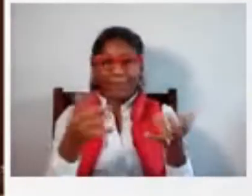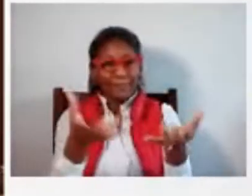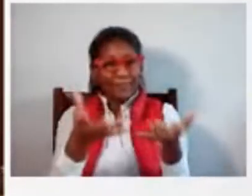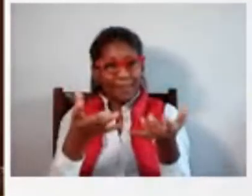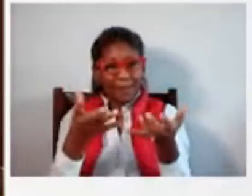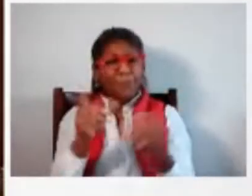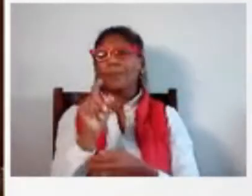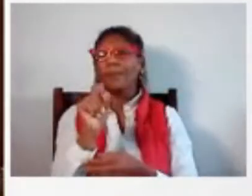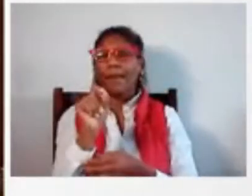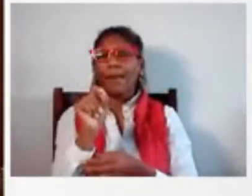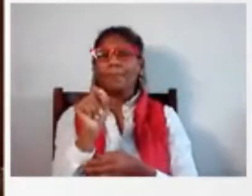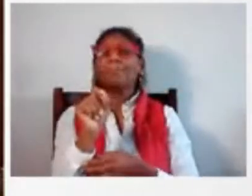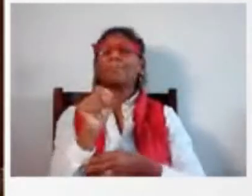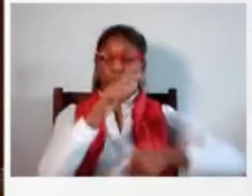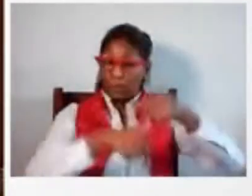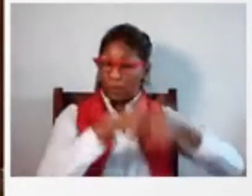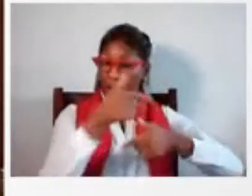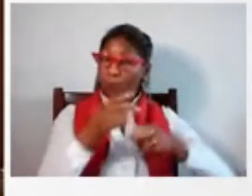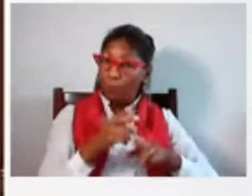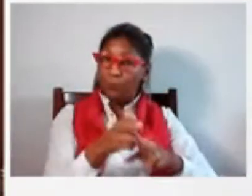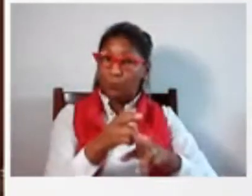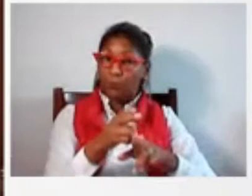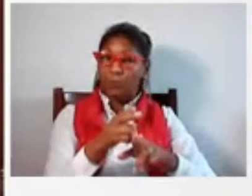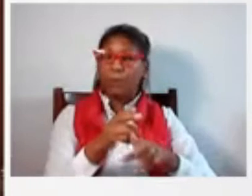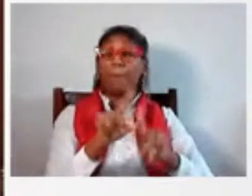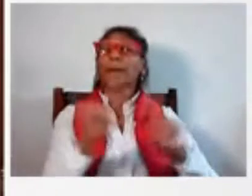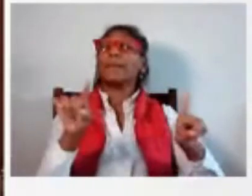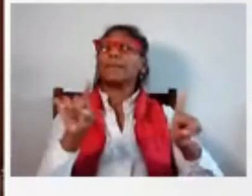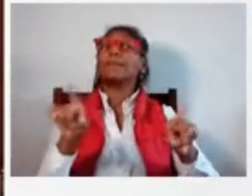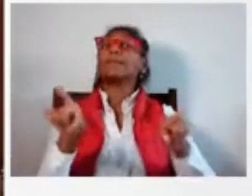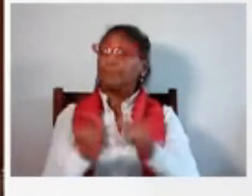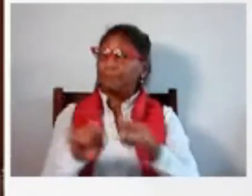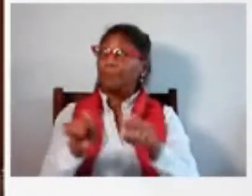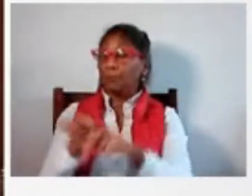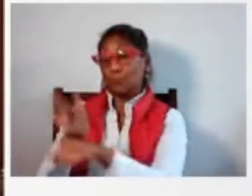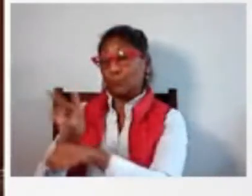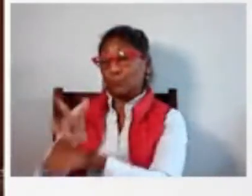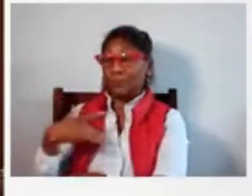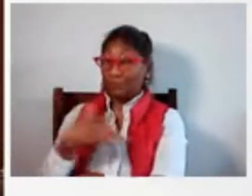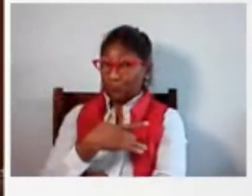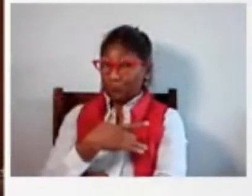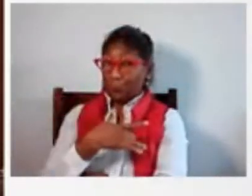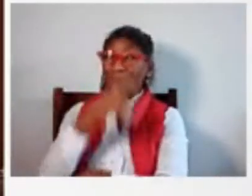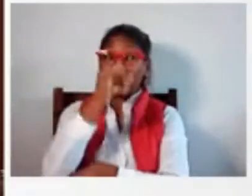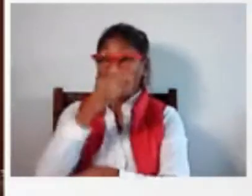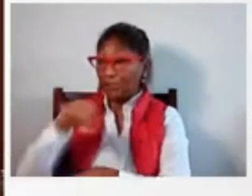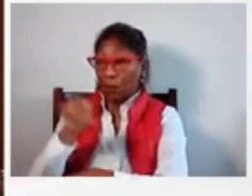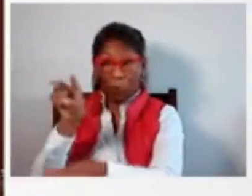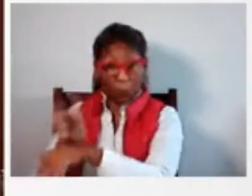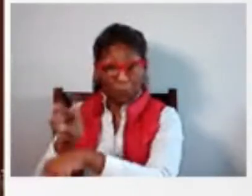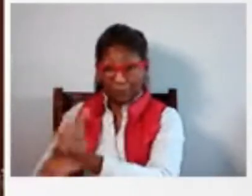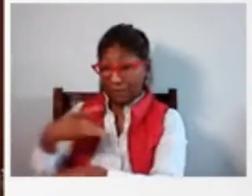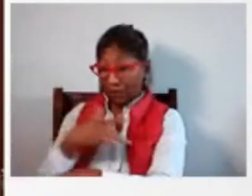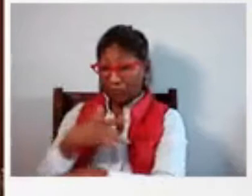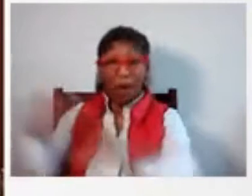que é a conciliação da atividade econômica com a proteção à vida. Até porque se não houver proteção à vida e houver colapso de